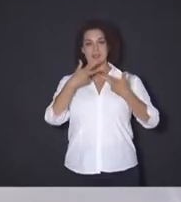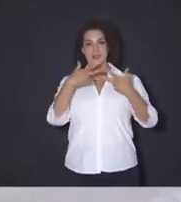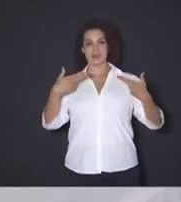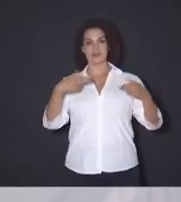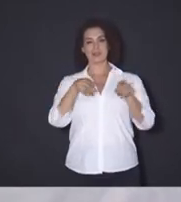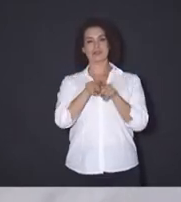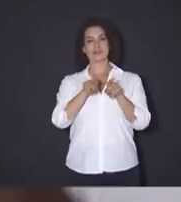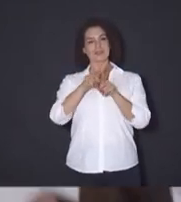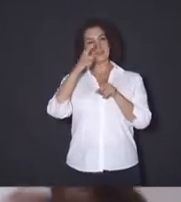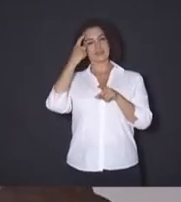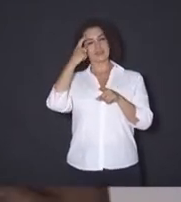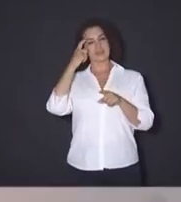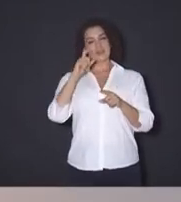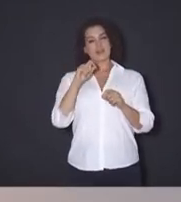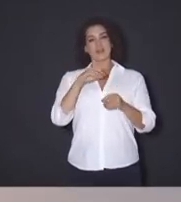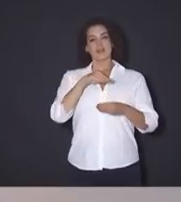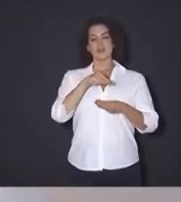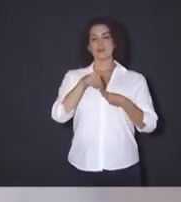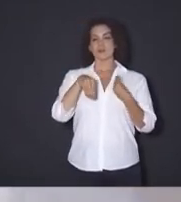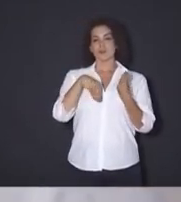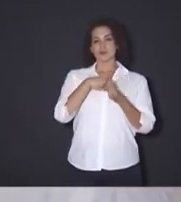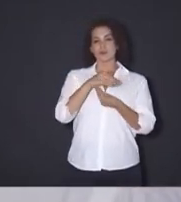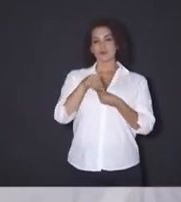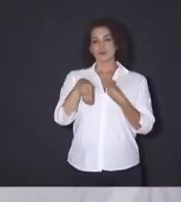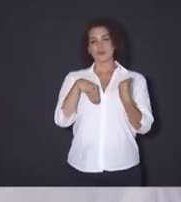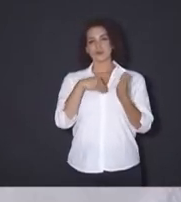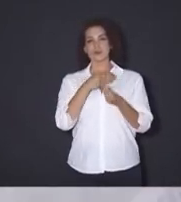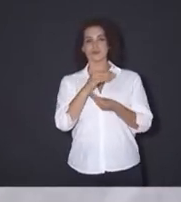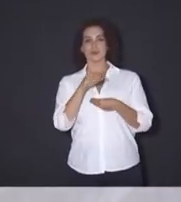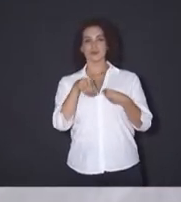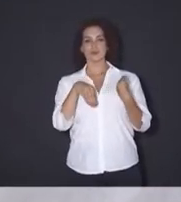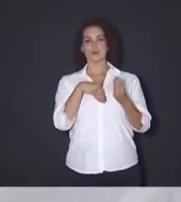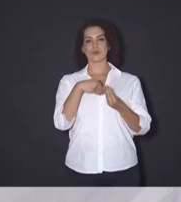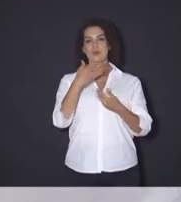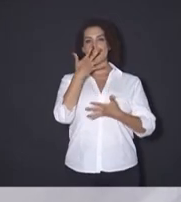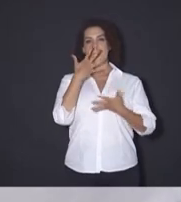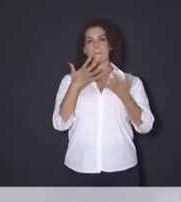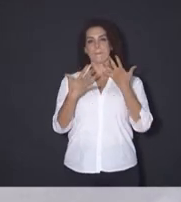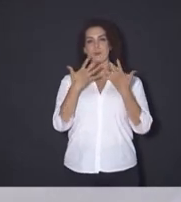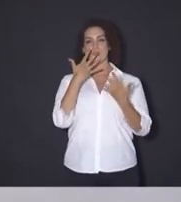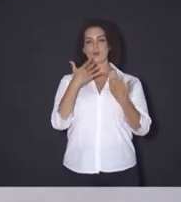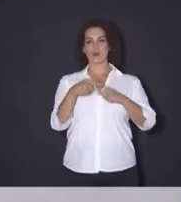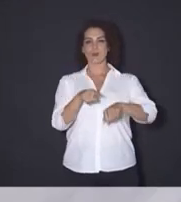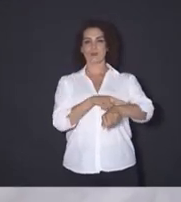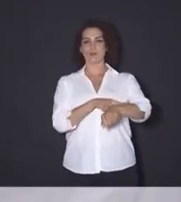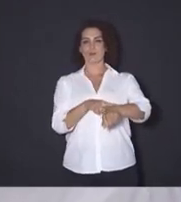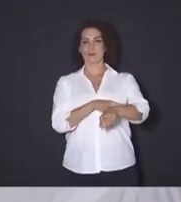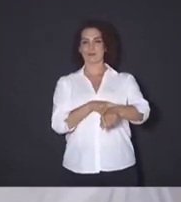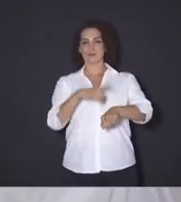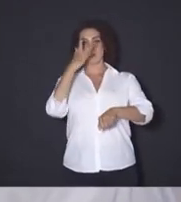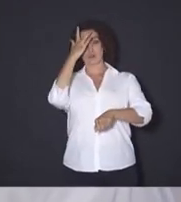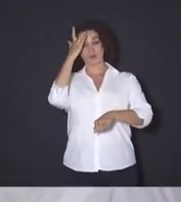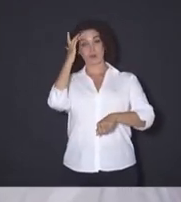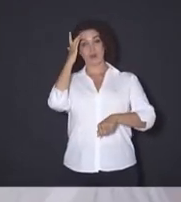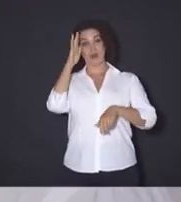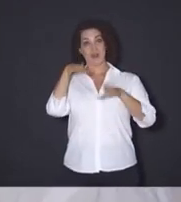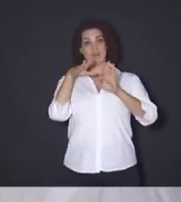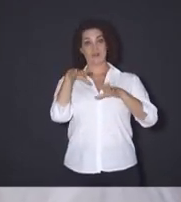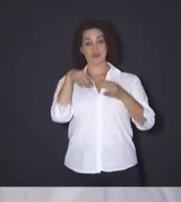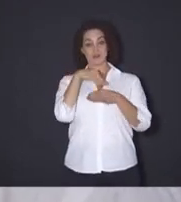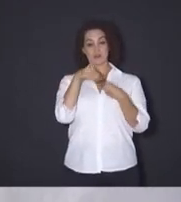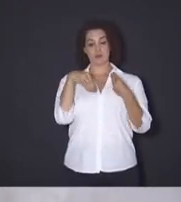mistura você pensa na questão da miscigenação que é uma outra coisa que nos incomoda muito